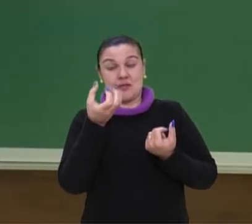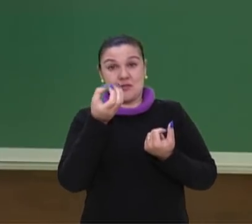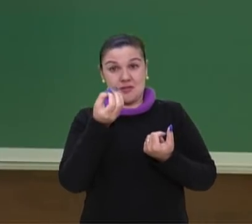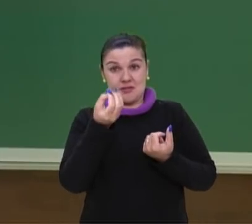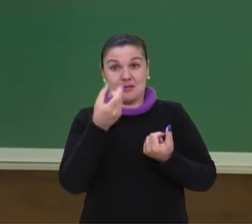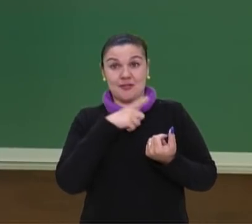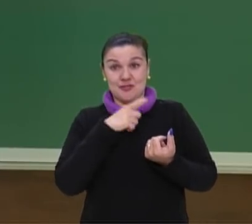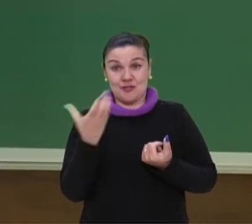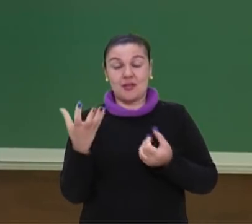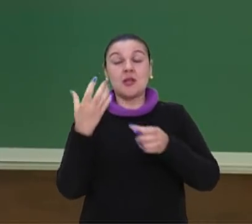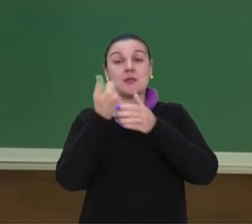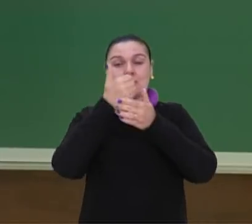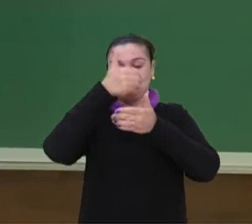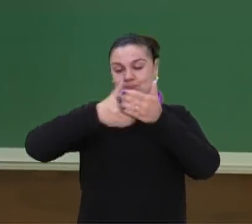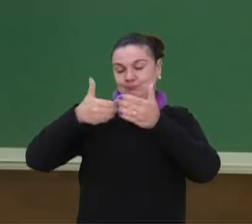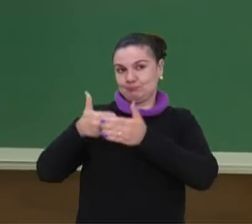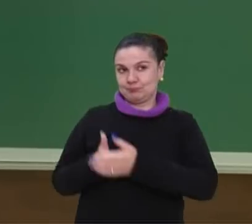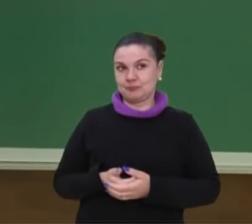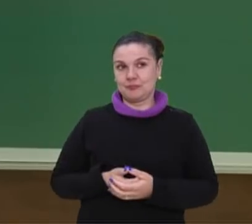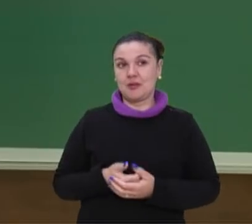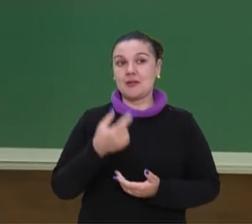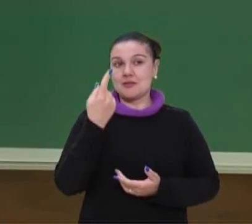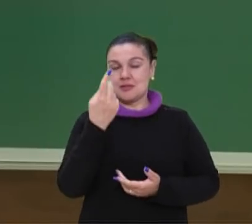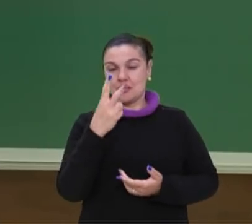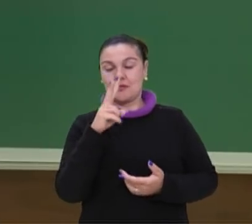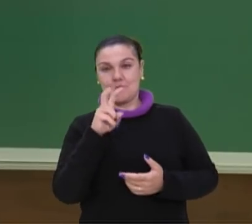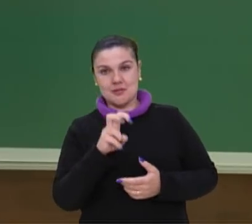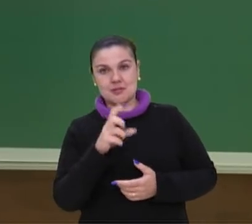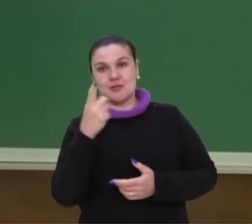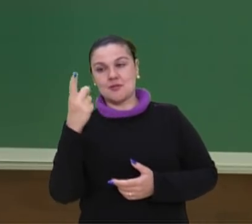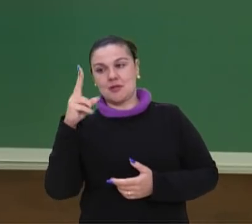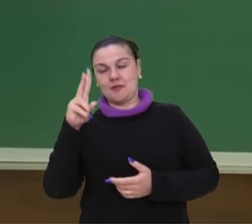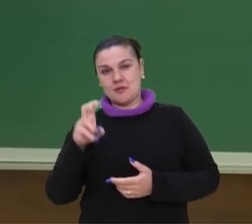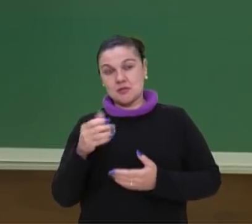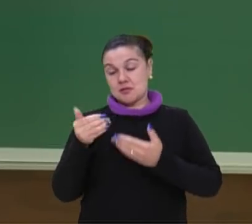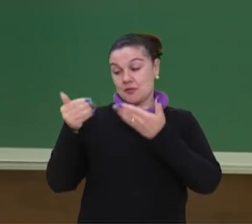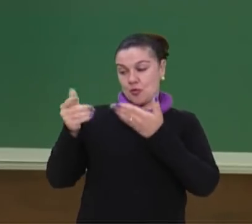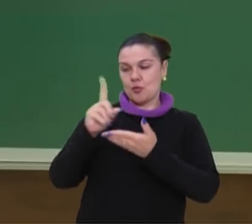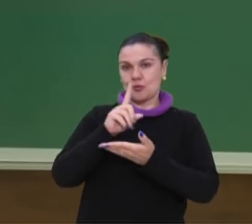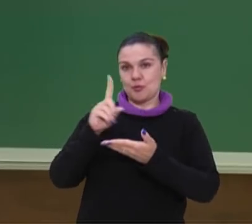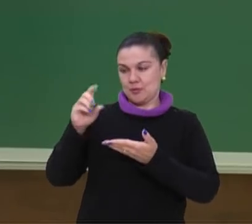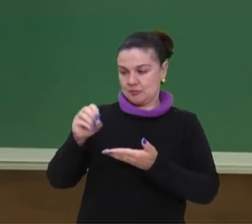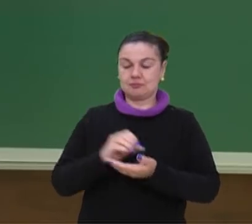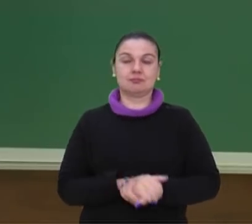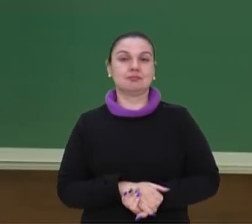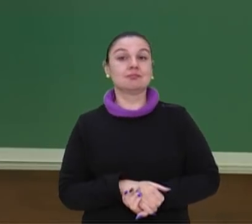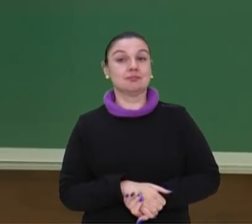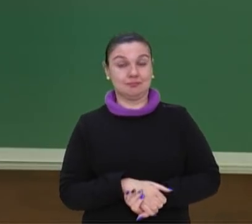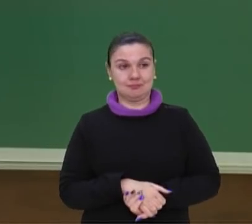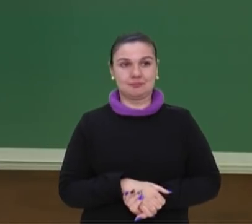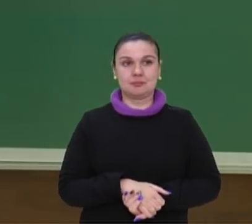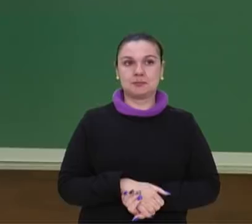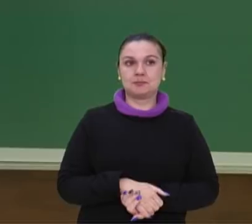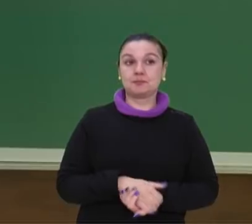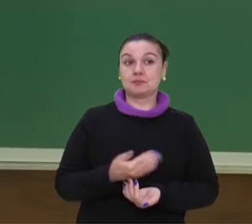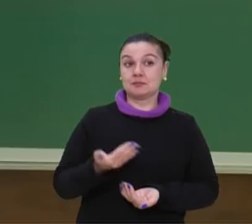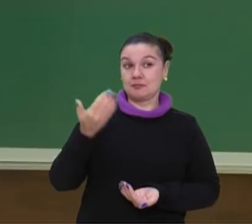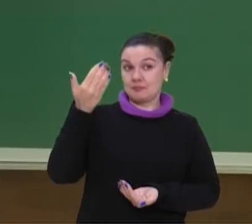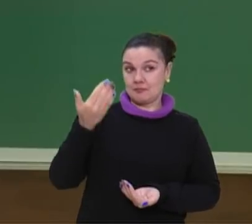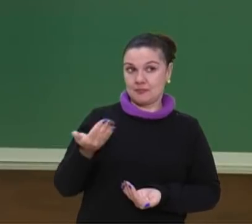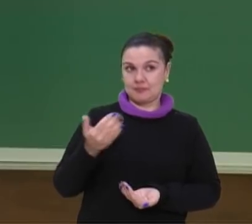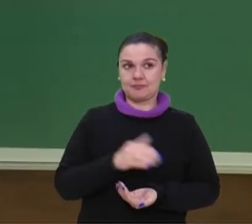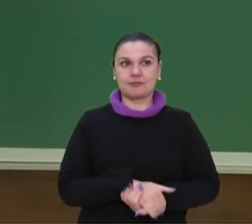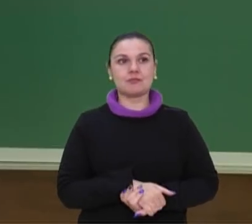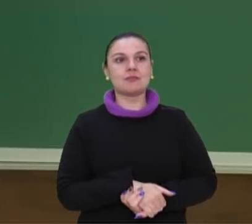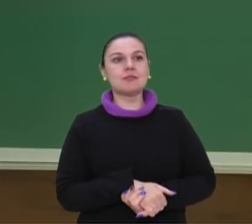tem o 360, tiramos o 125, 125, sobrou 110. Muito bem.